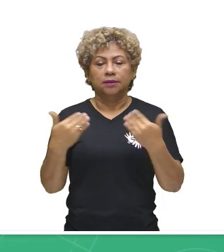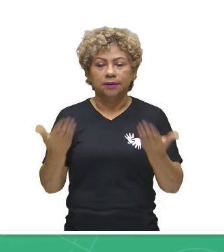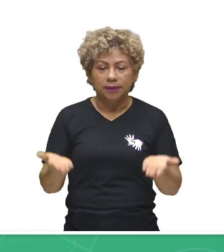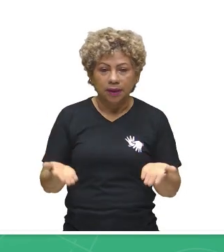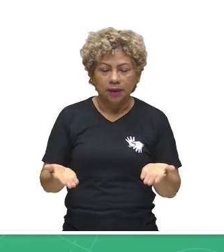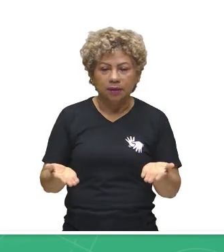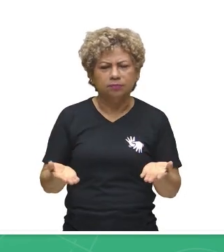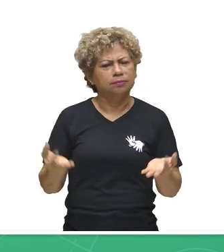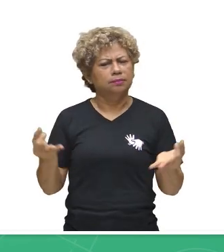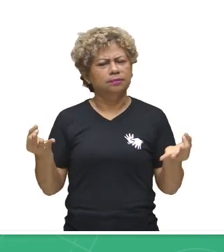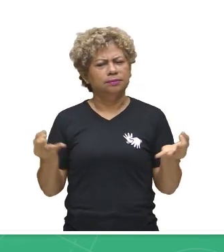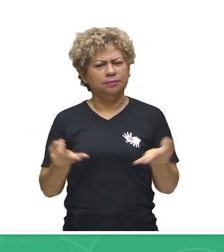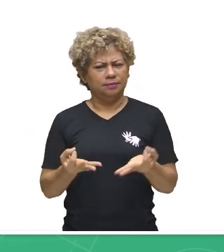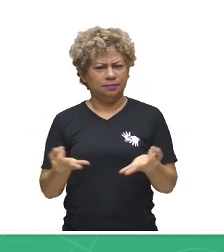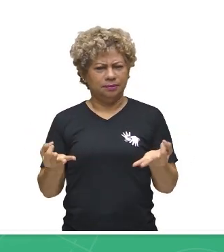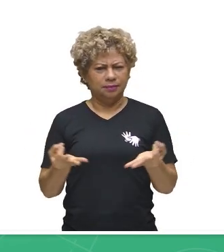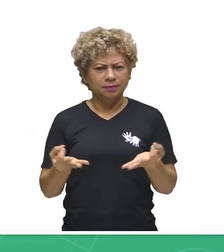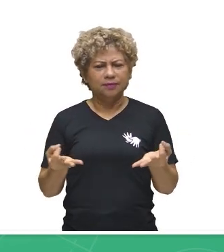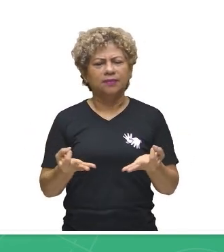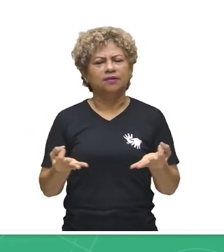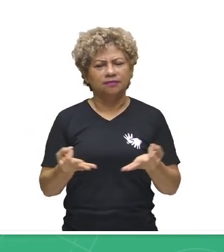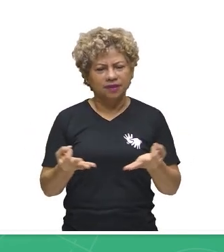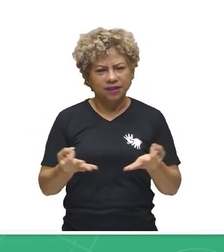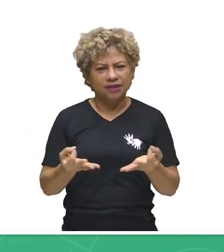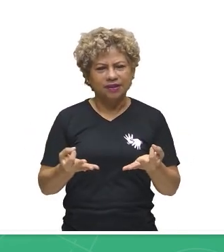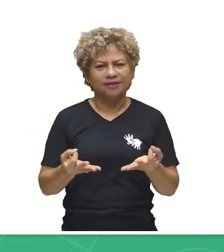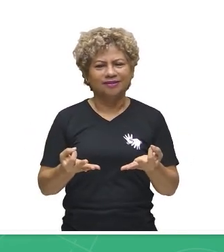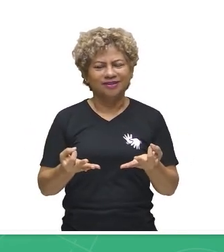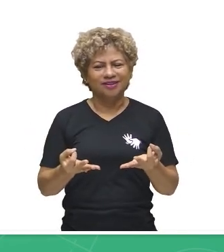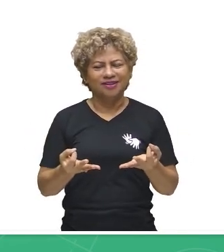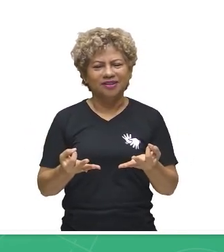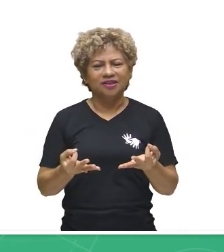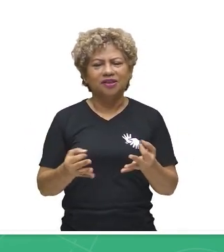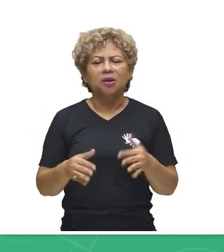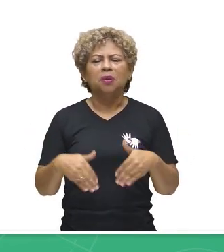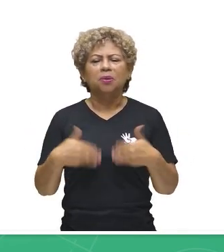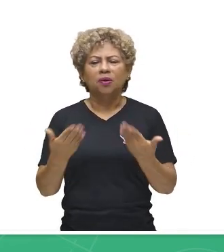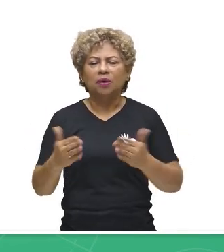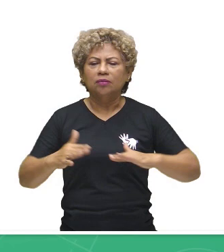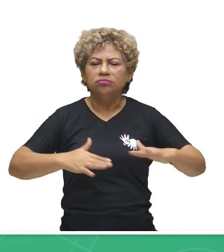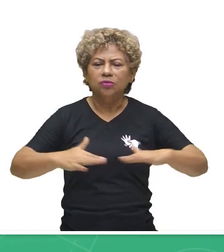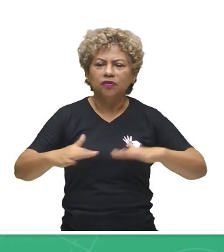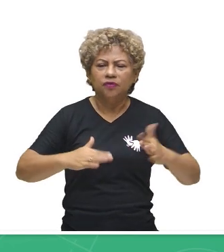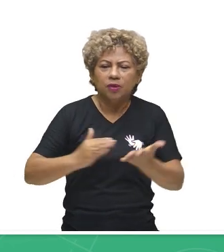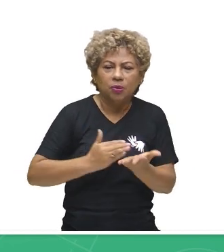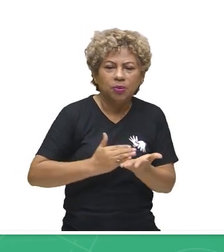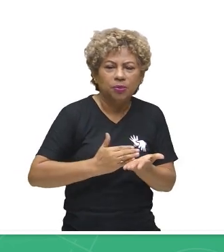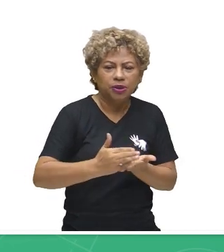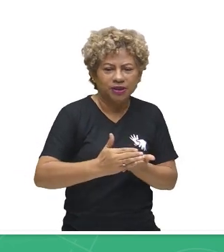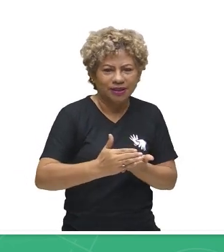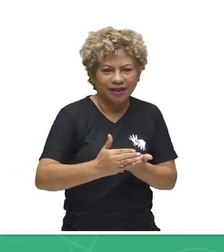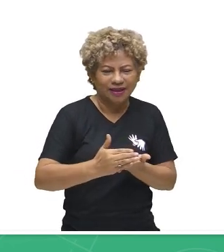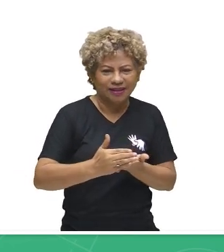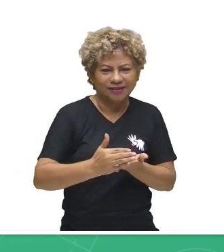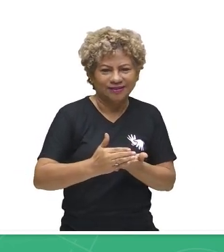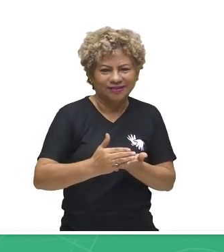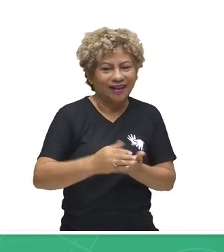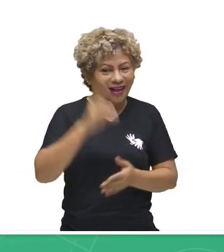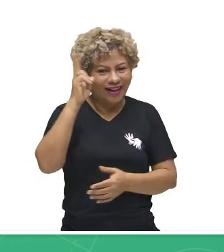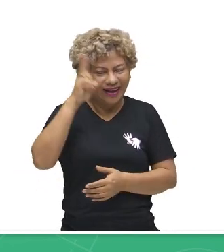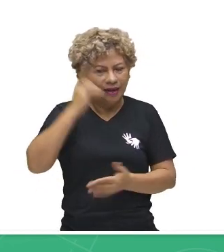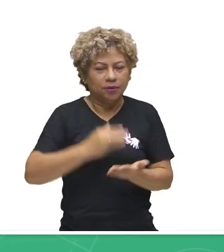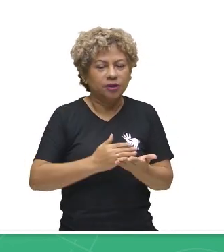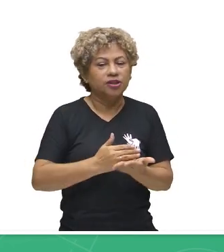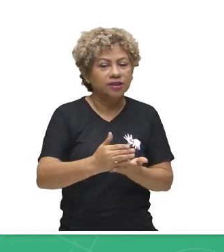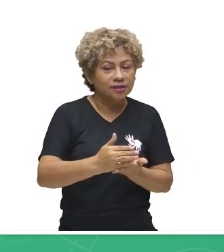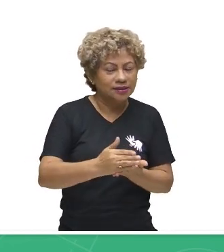Muito bem, nós temos aí, determine para esse movimento a posição inicial. Nós vimos que a posição inicial é